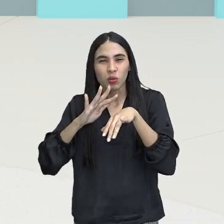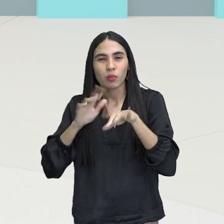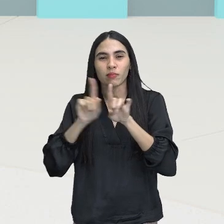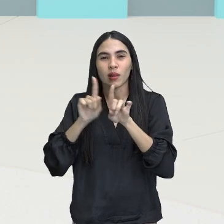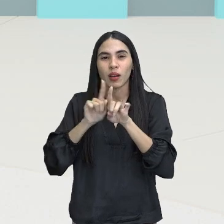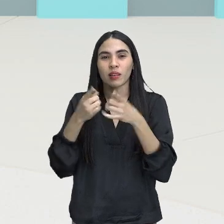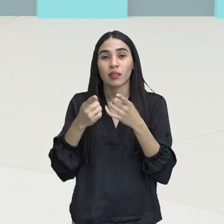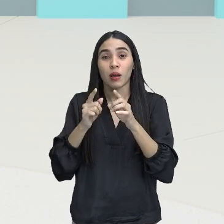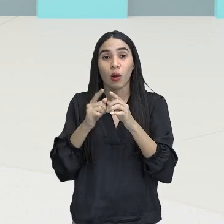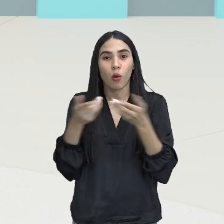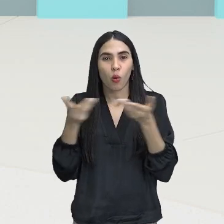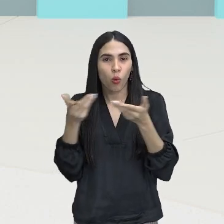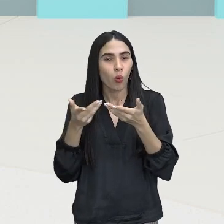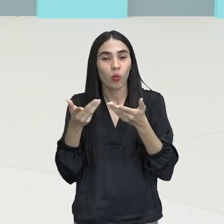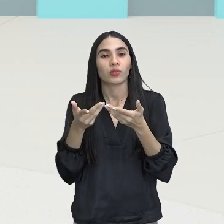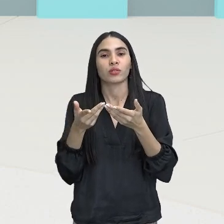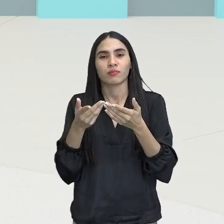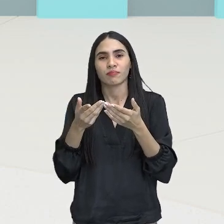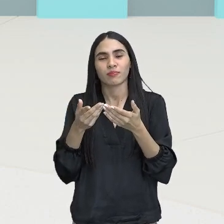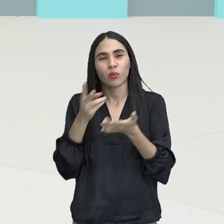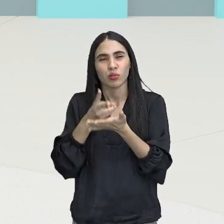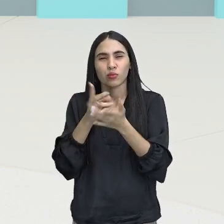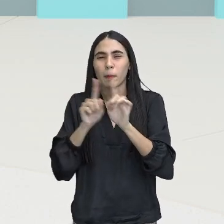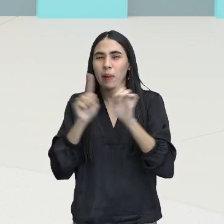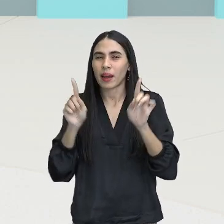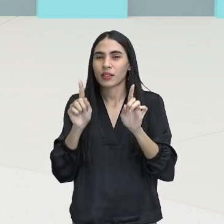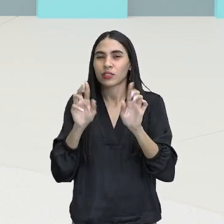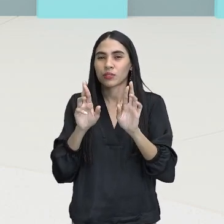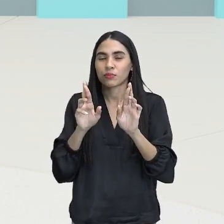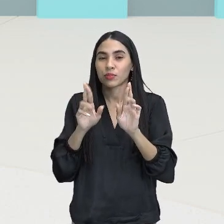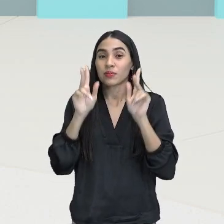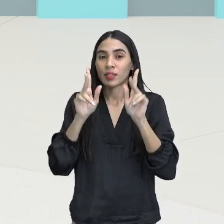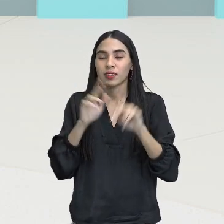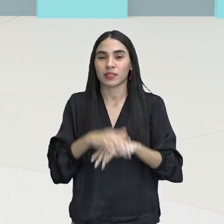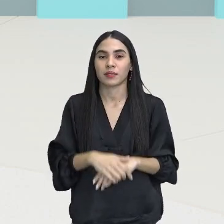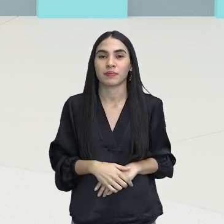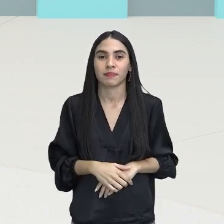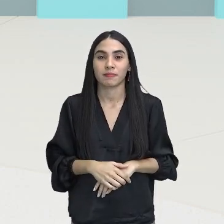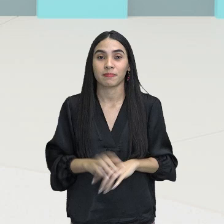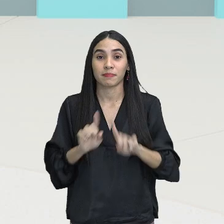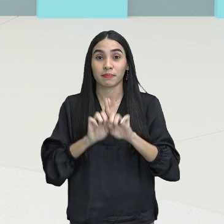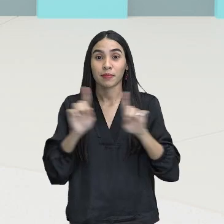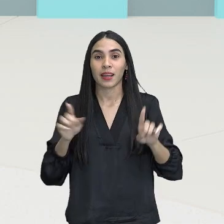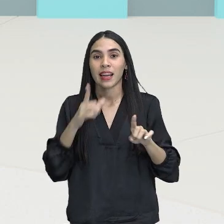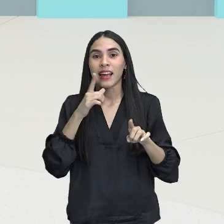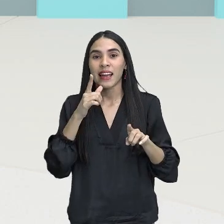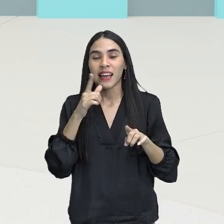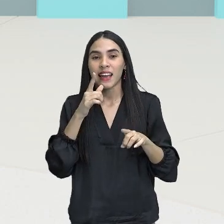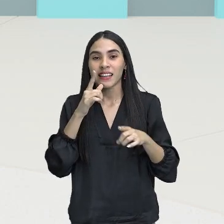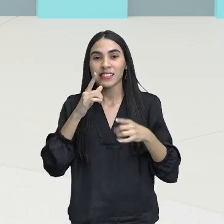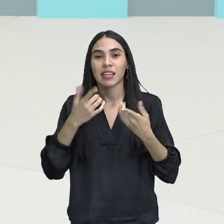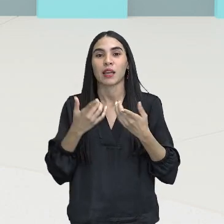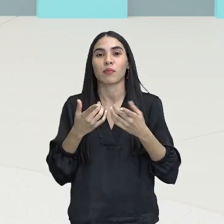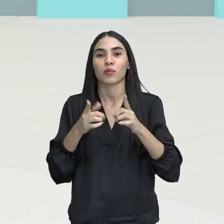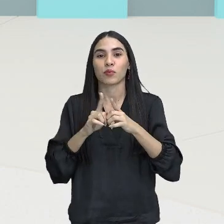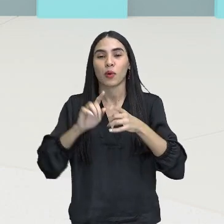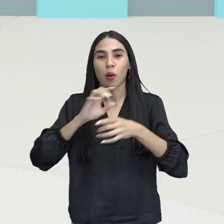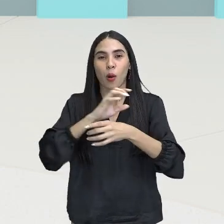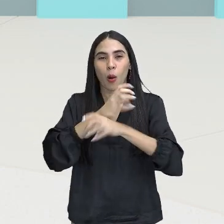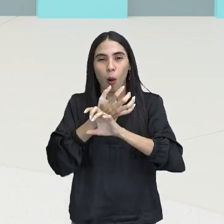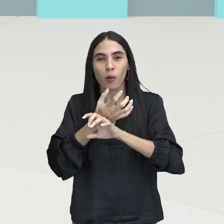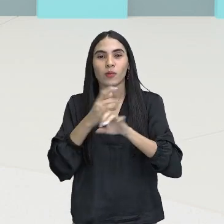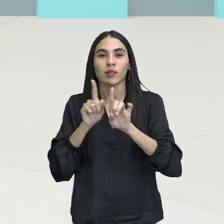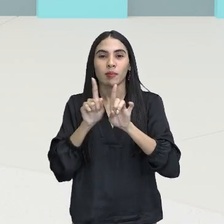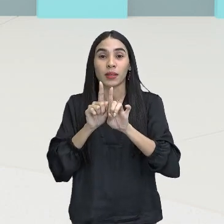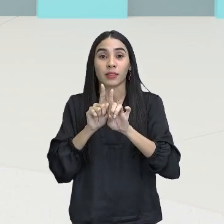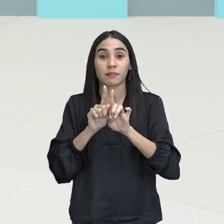hoje não machuque tanto assim, porém, aquela questão dos ossos do ofício. Mas